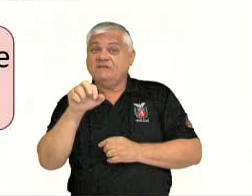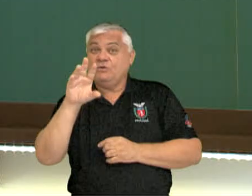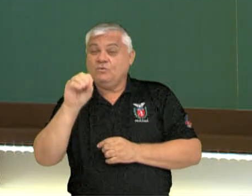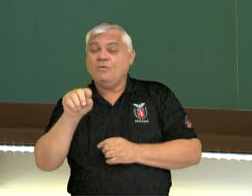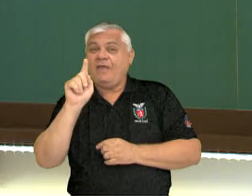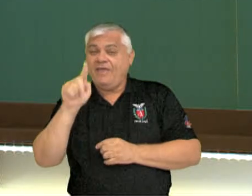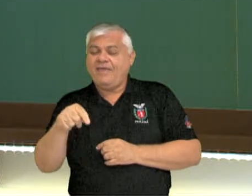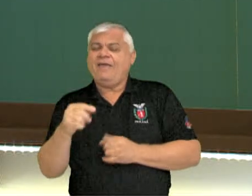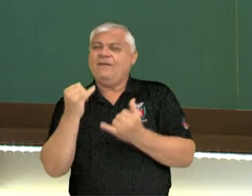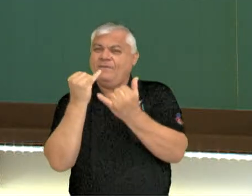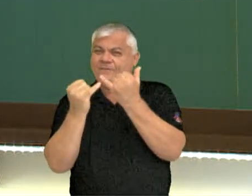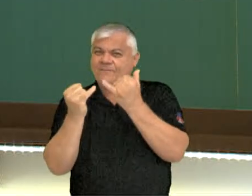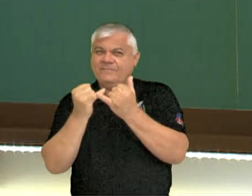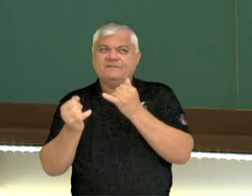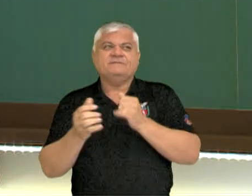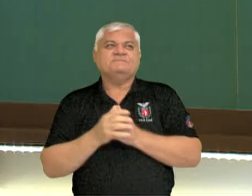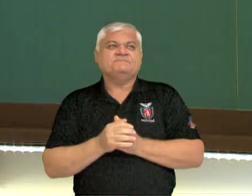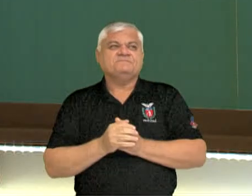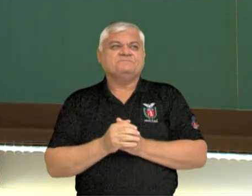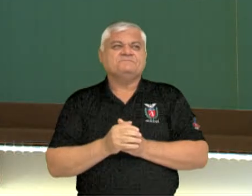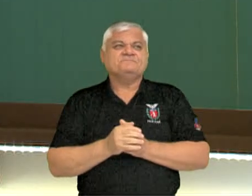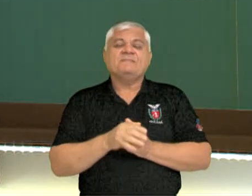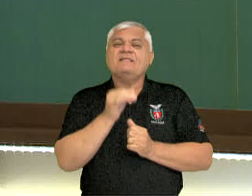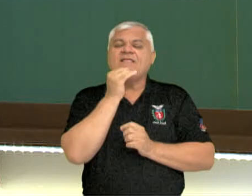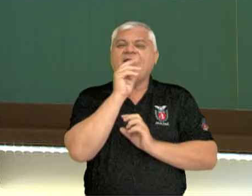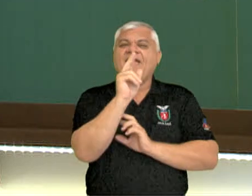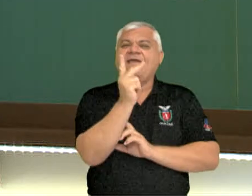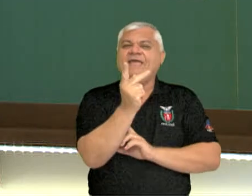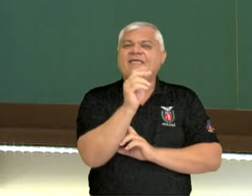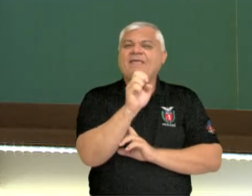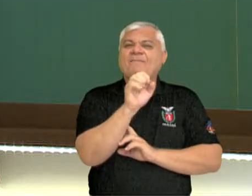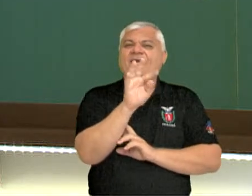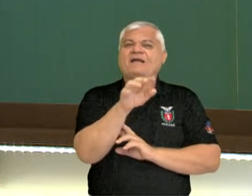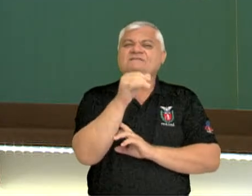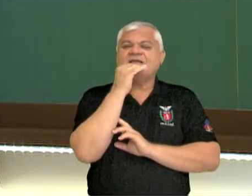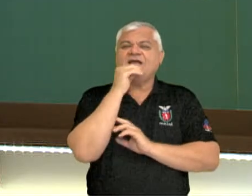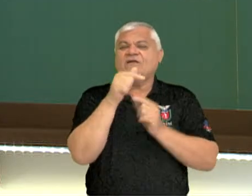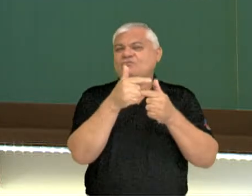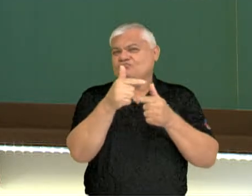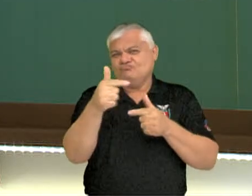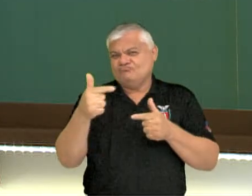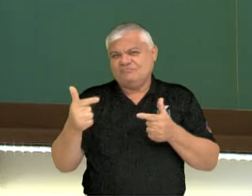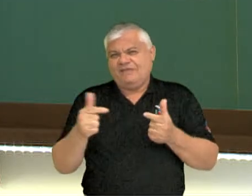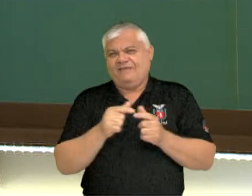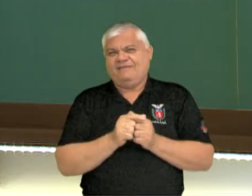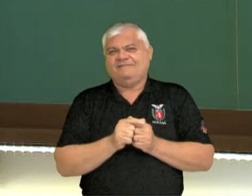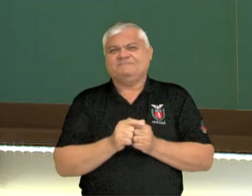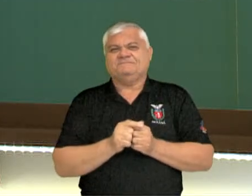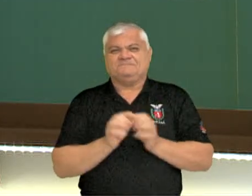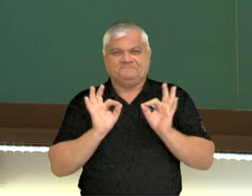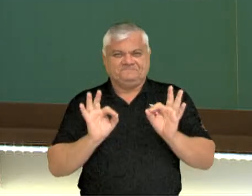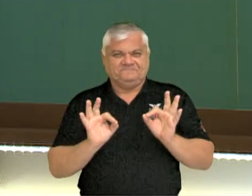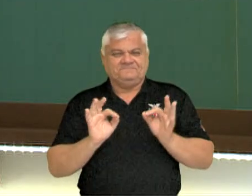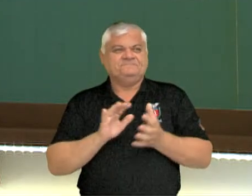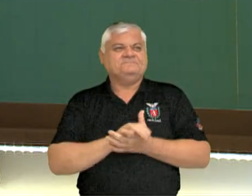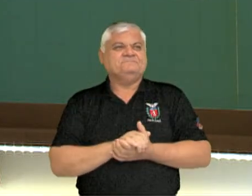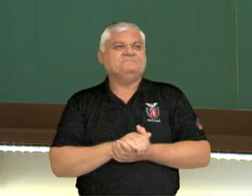quando comparado aos musgos. E aqui na hepática difere mais no gametófito quando comparado aos musgos.